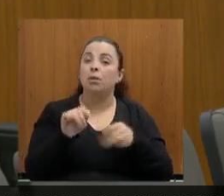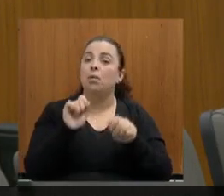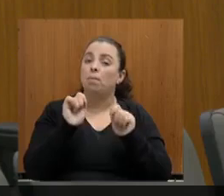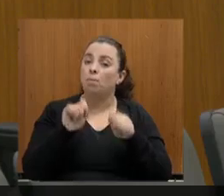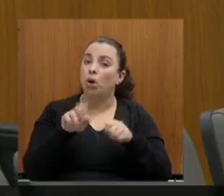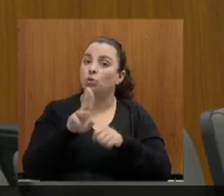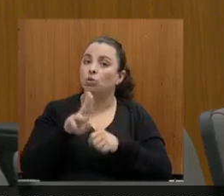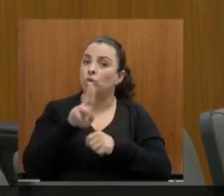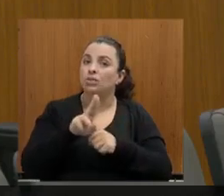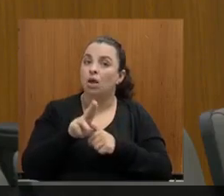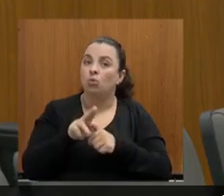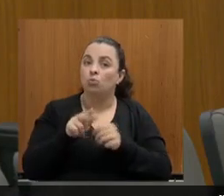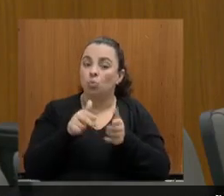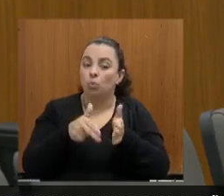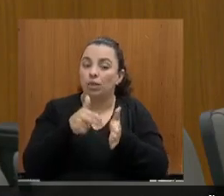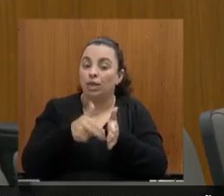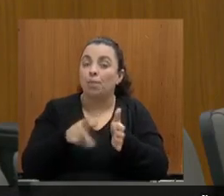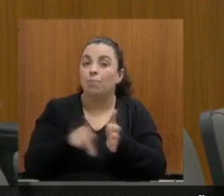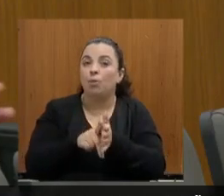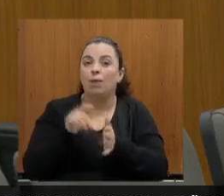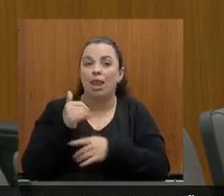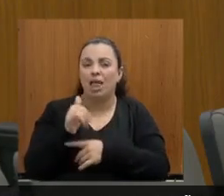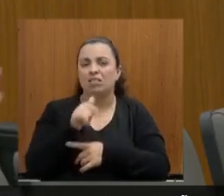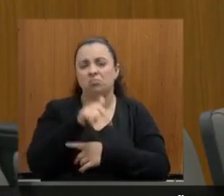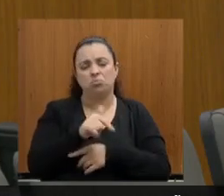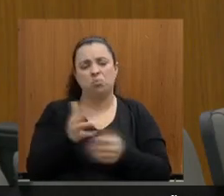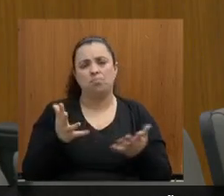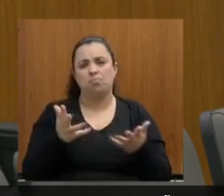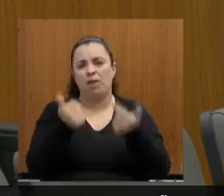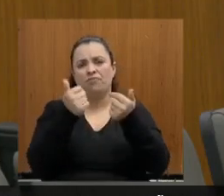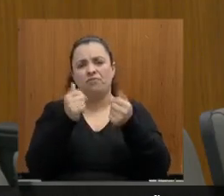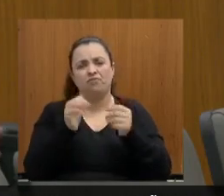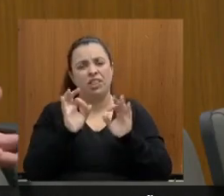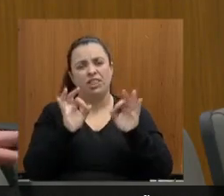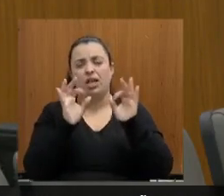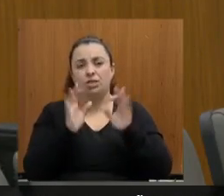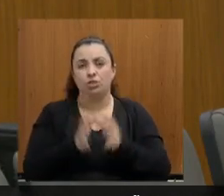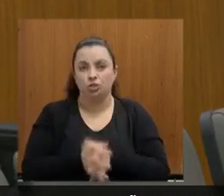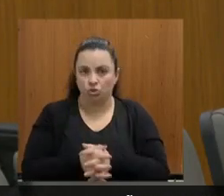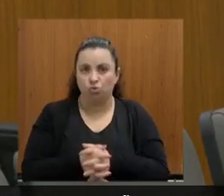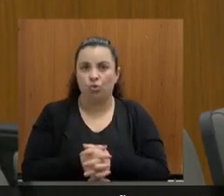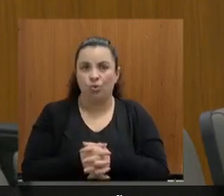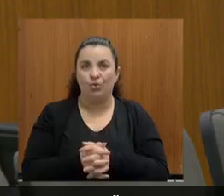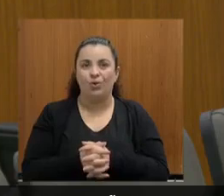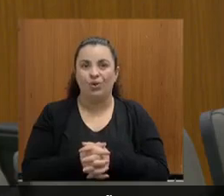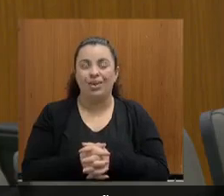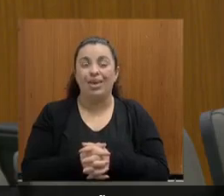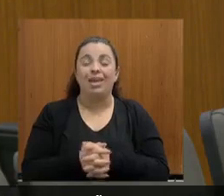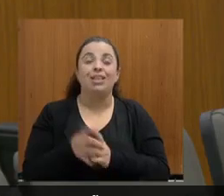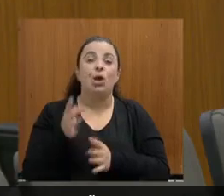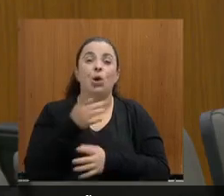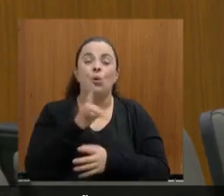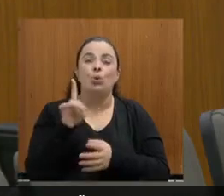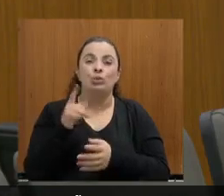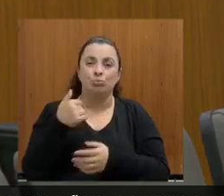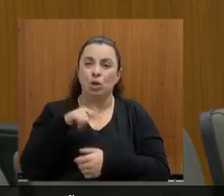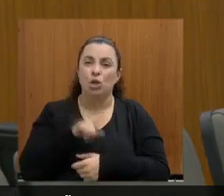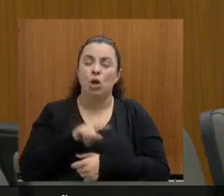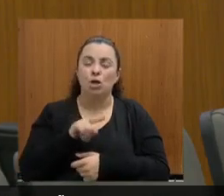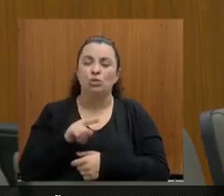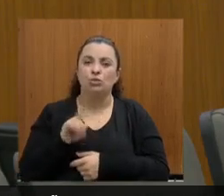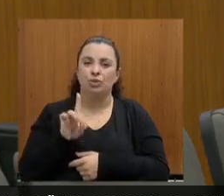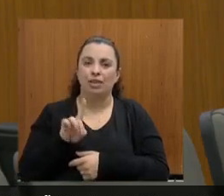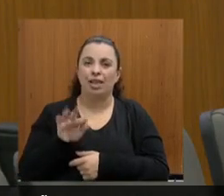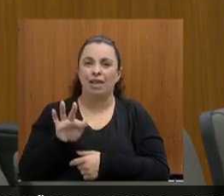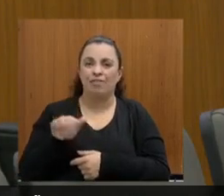pessoas isso é sem dúvida algo Espetacular por si mesmo não perder a bola né Nós vamos nós vamos orar né Zé nós do DF a